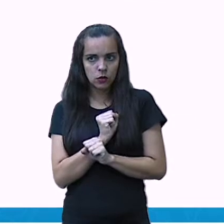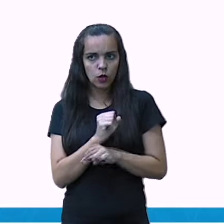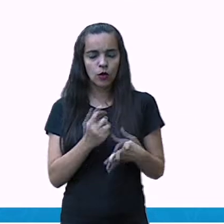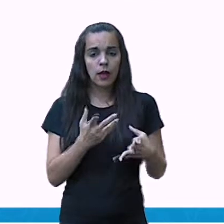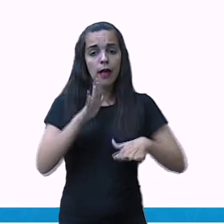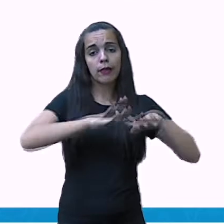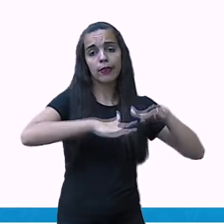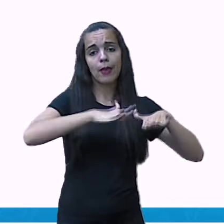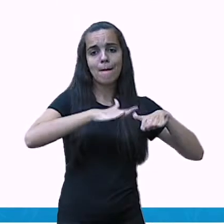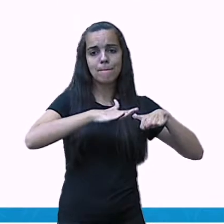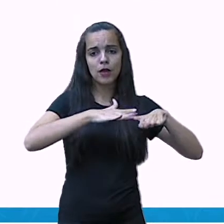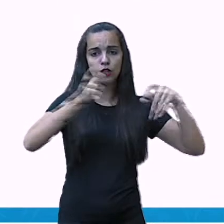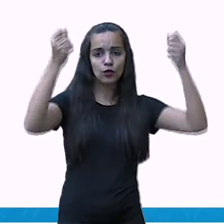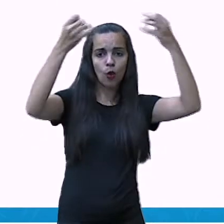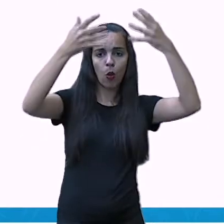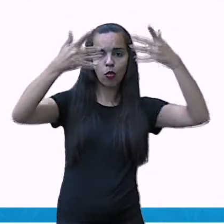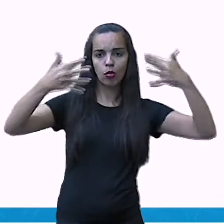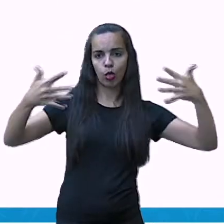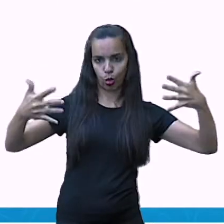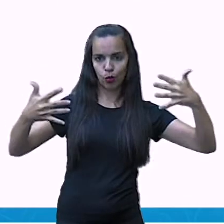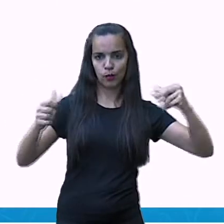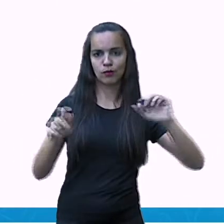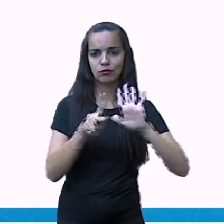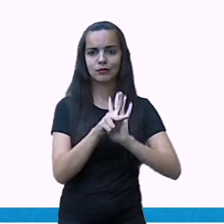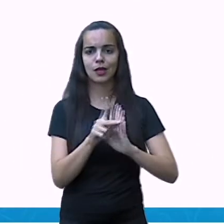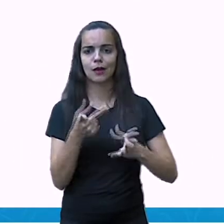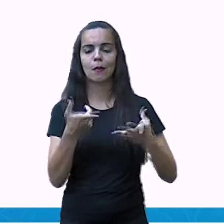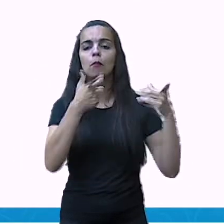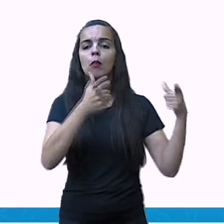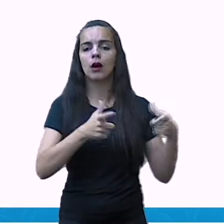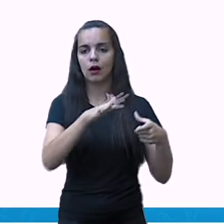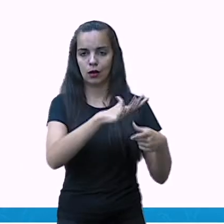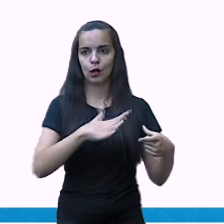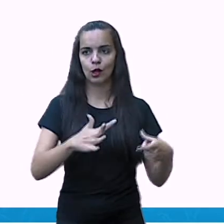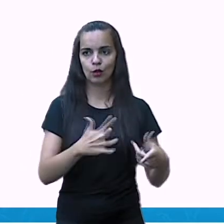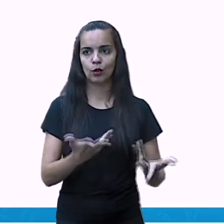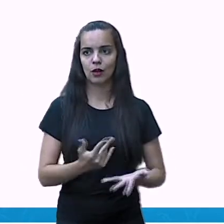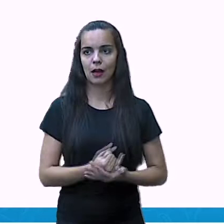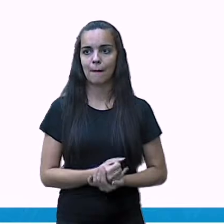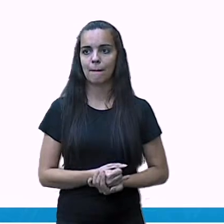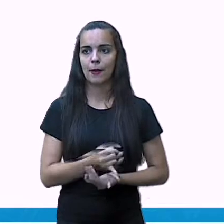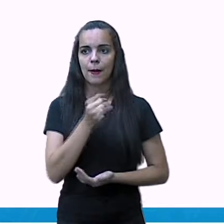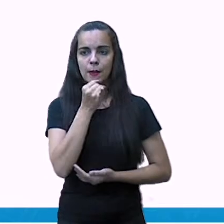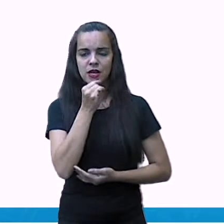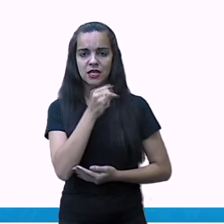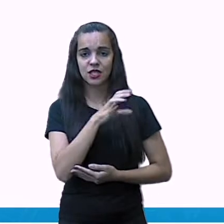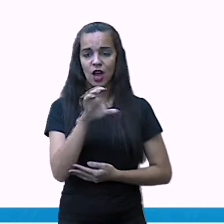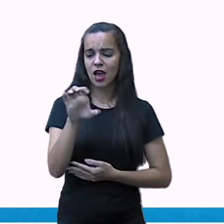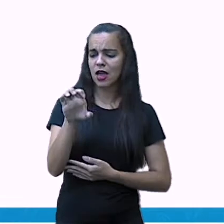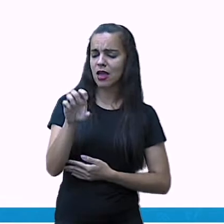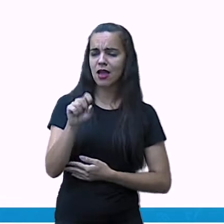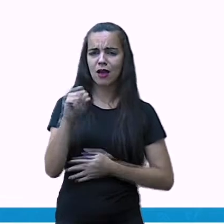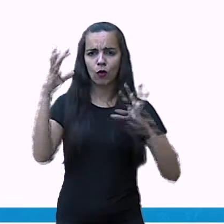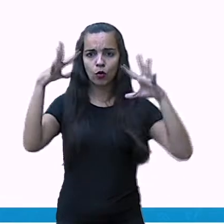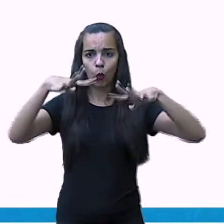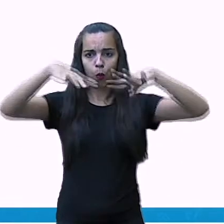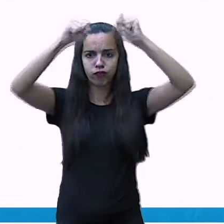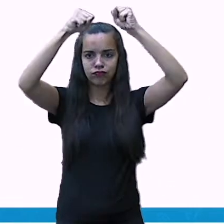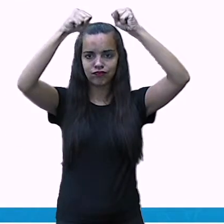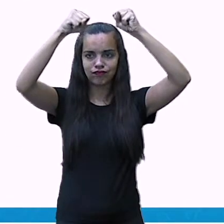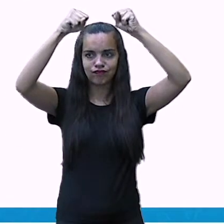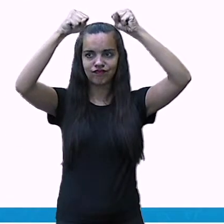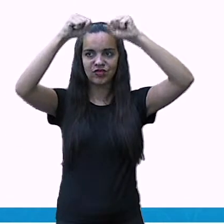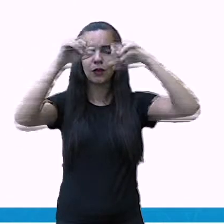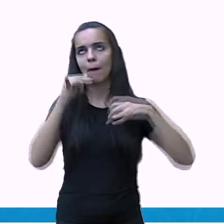clima dominante na região por onde o rio passa. E aqui nós vemos marcado, olha, estiagem. Porque,